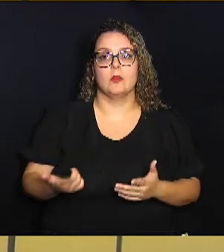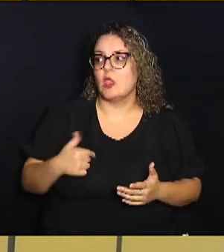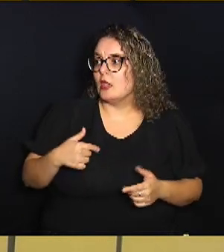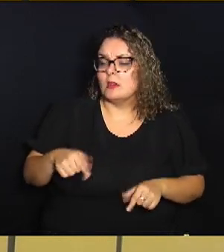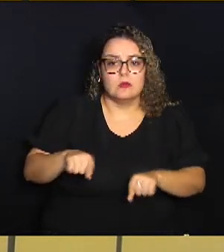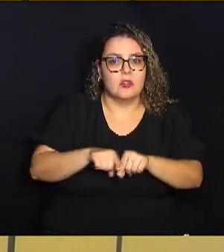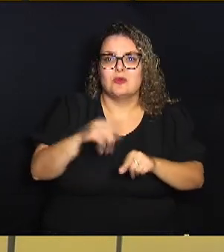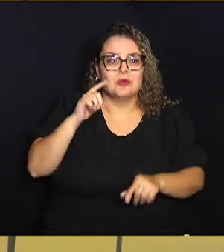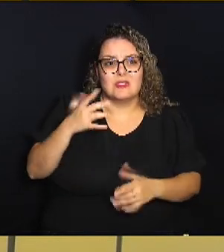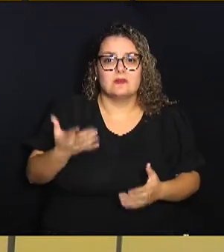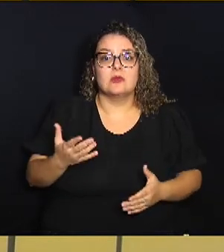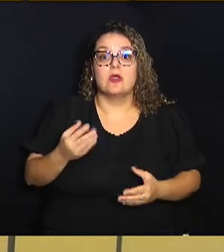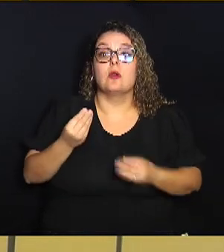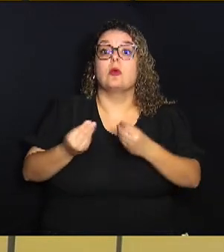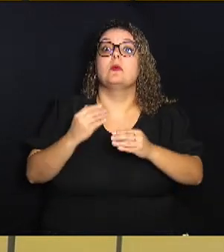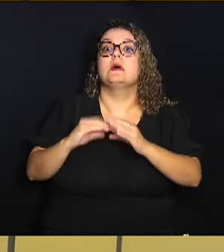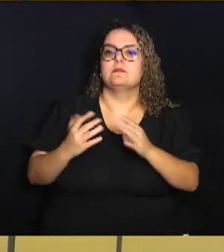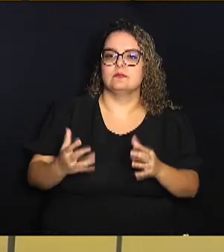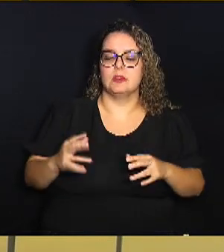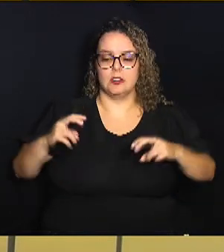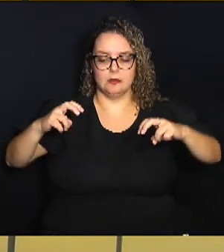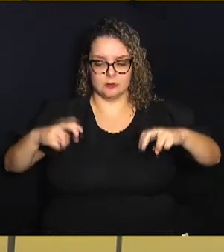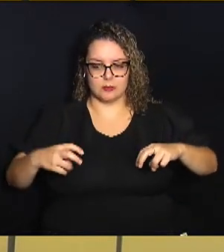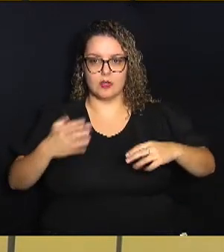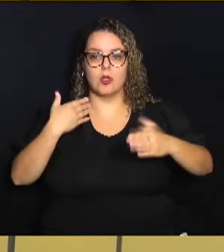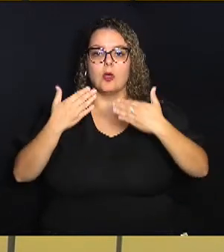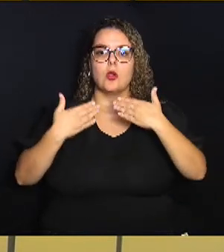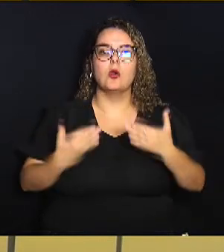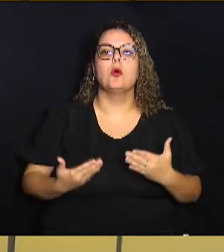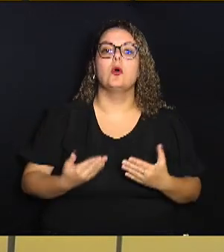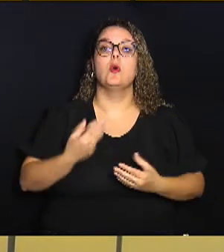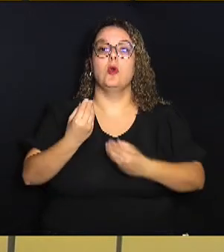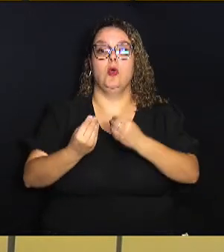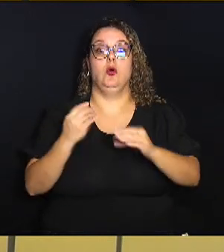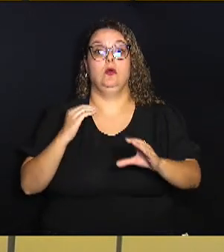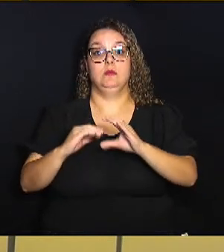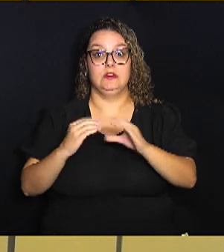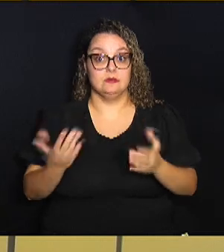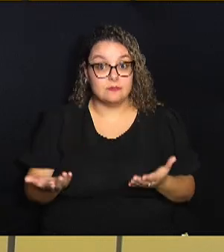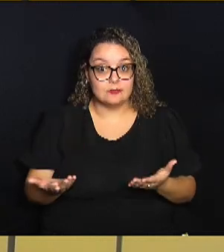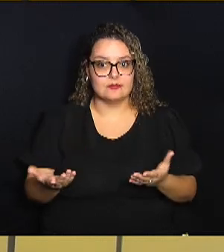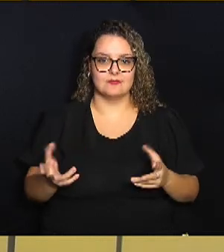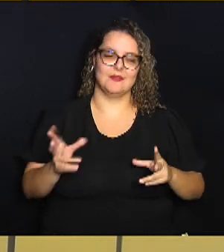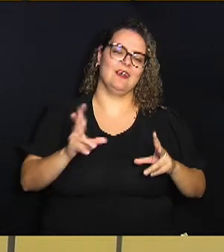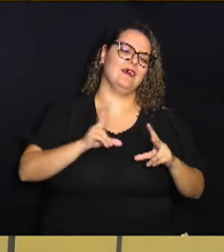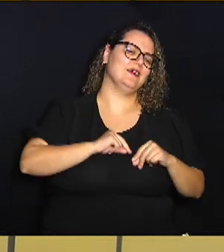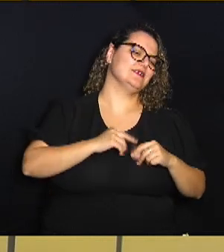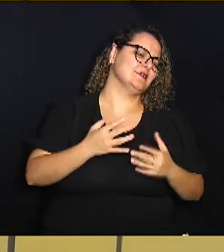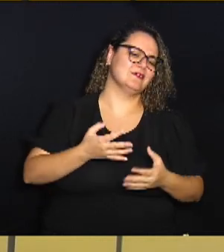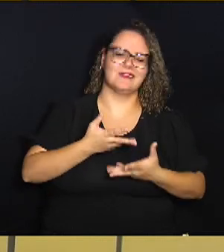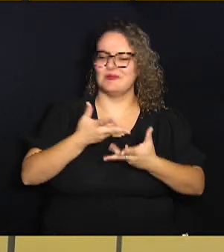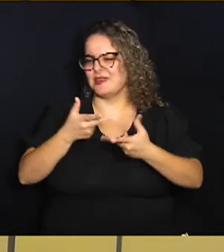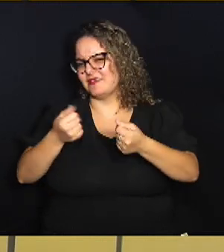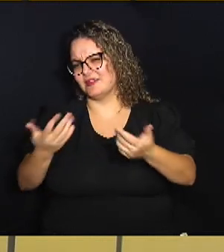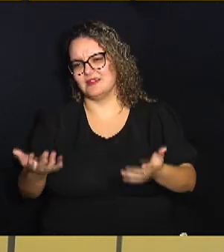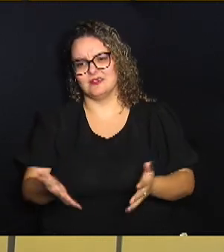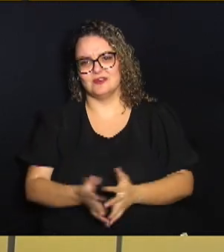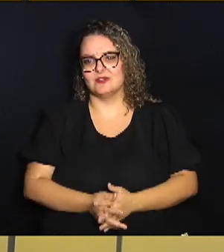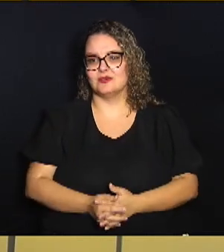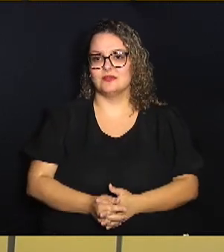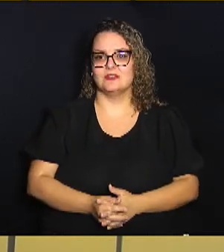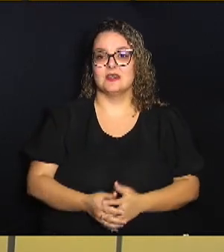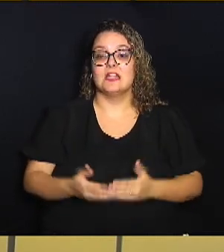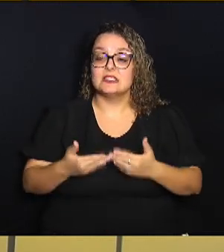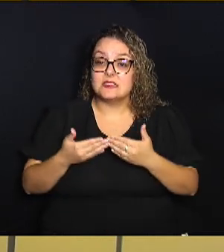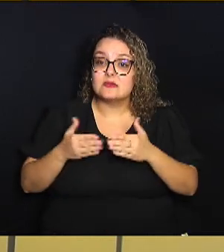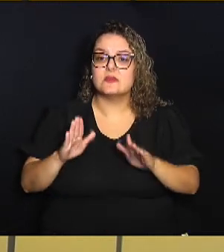eu não consigo. E se a gente sentasse para conversar sobre como se comunicar? Sim. Putz, isso seria incrível, né? Essa